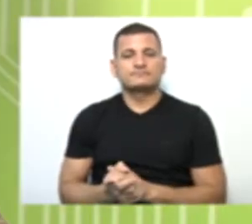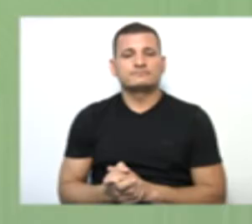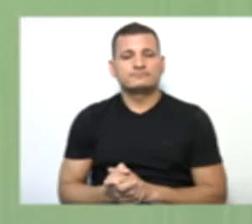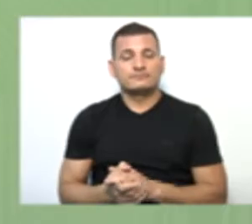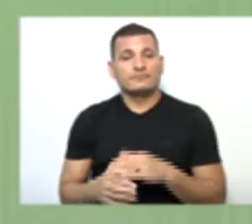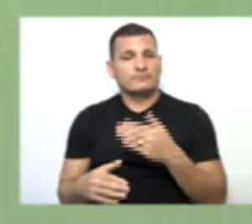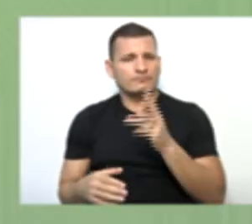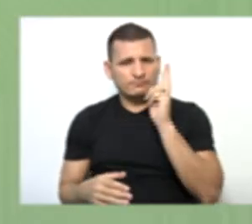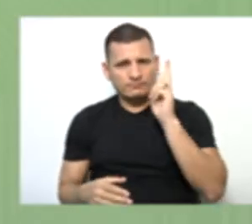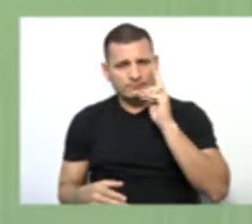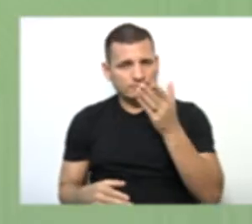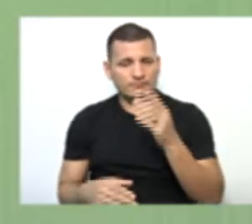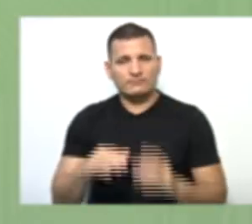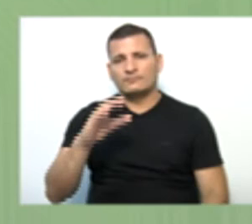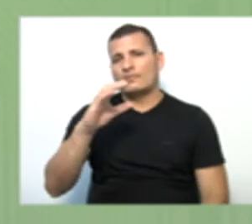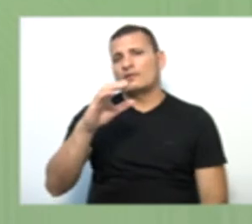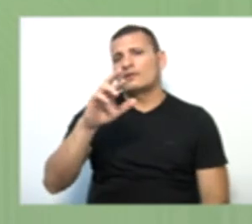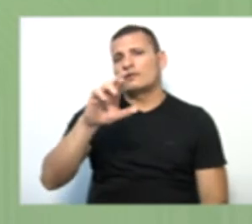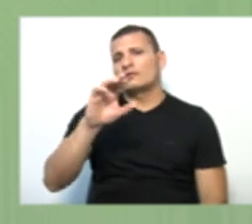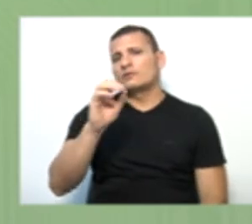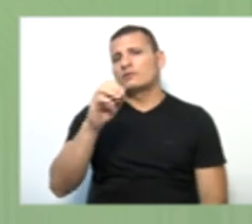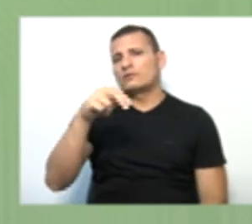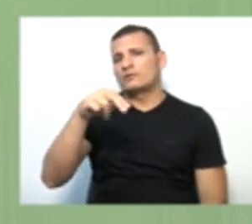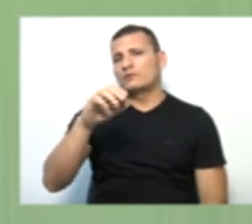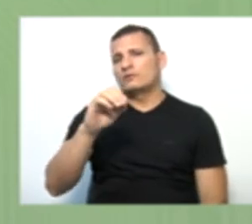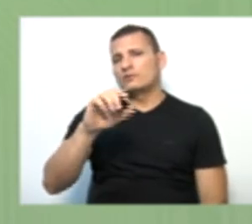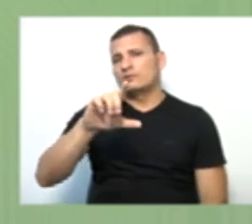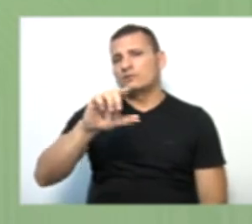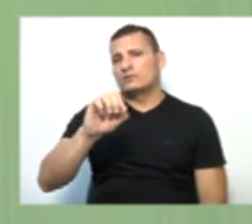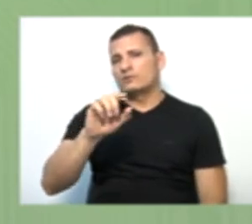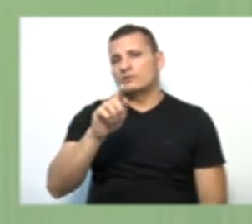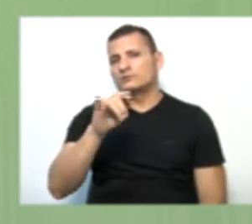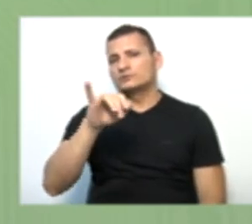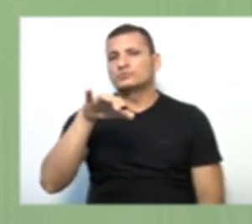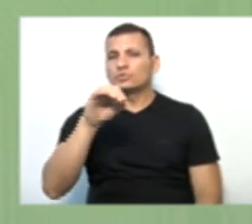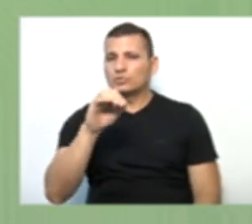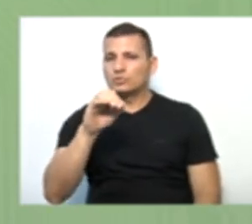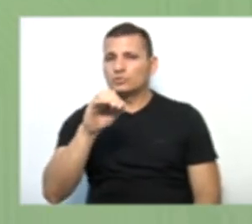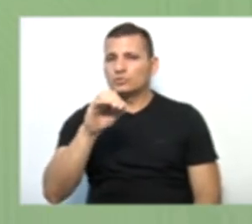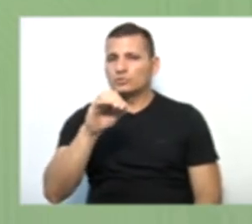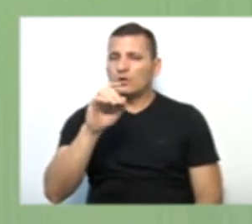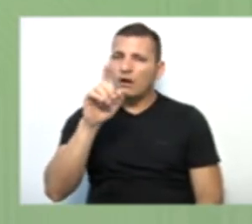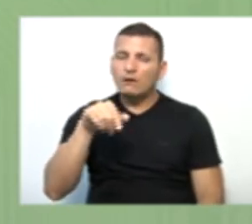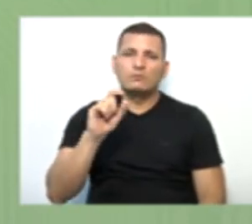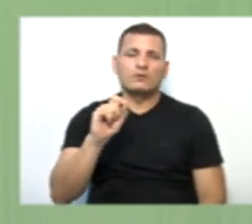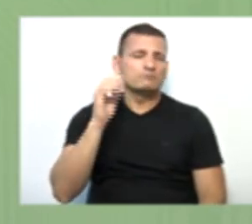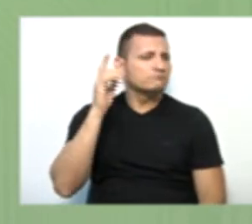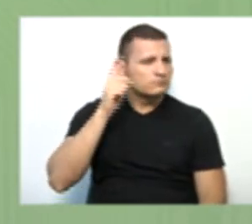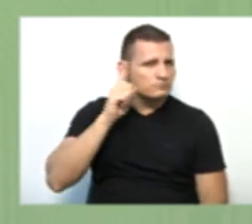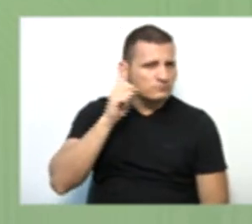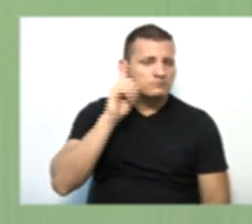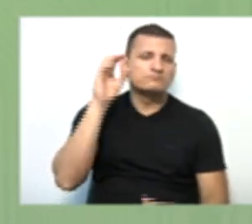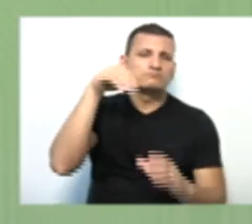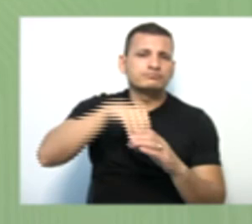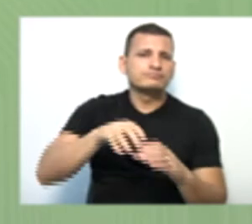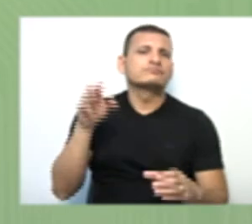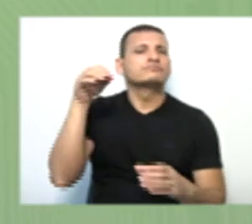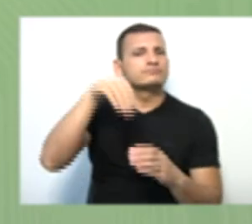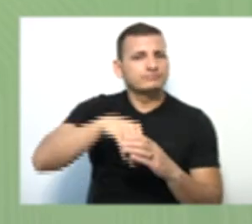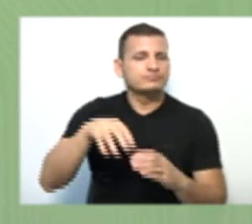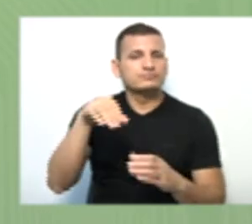fala cronológico, então é tudo o que acontece diariamente. Então, você tem que lançar os fatos contábeis, né, as